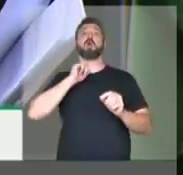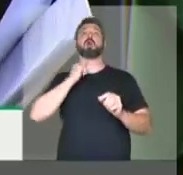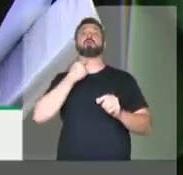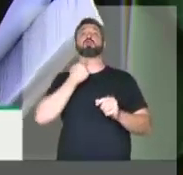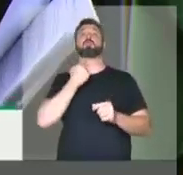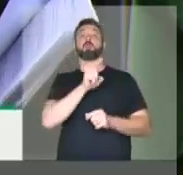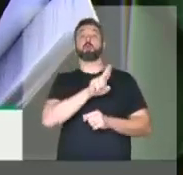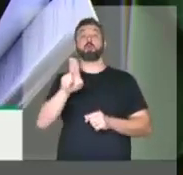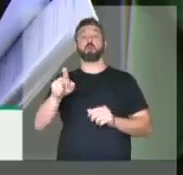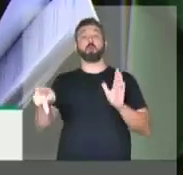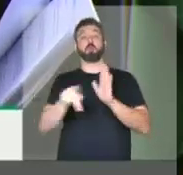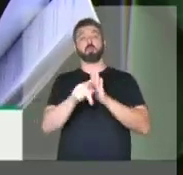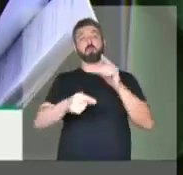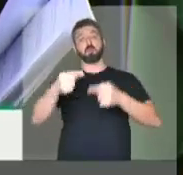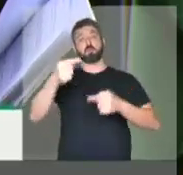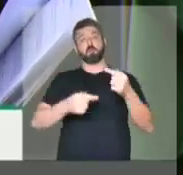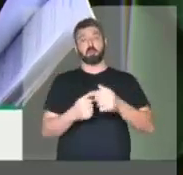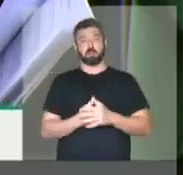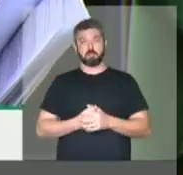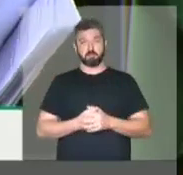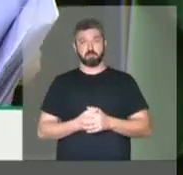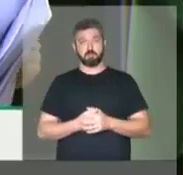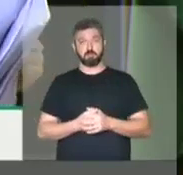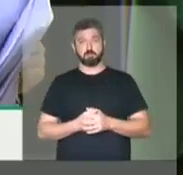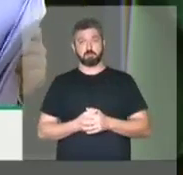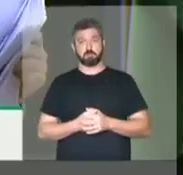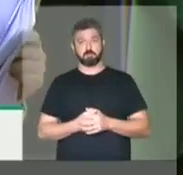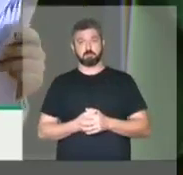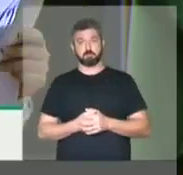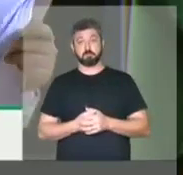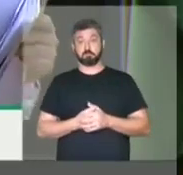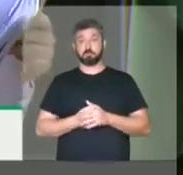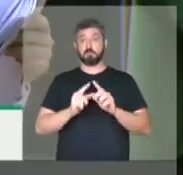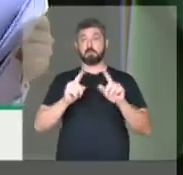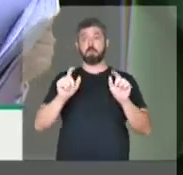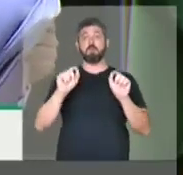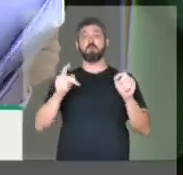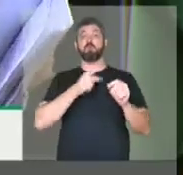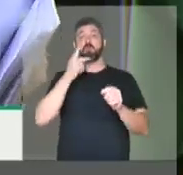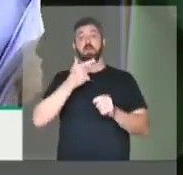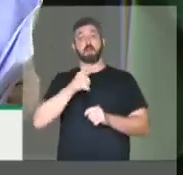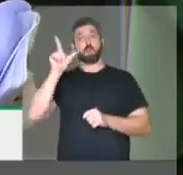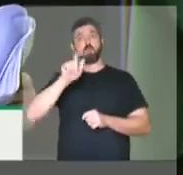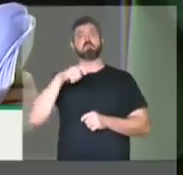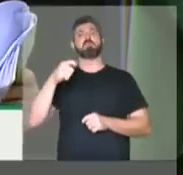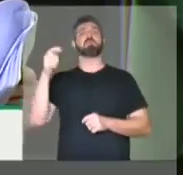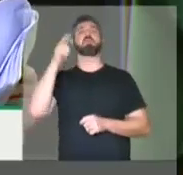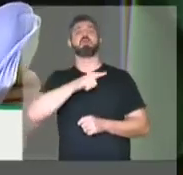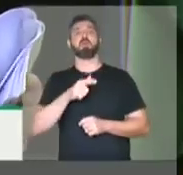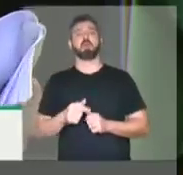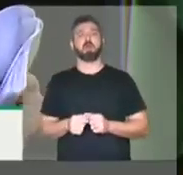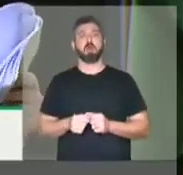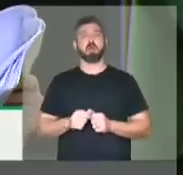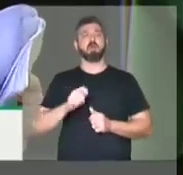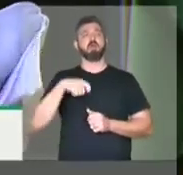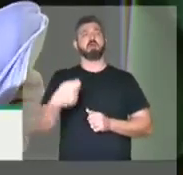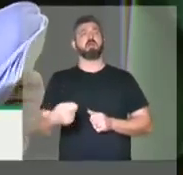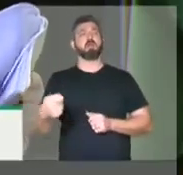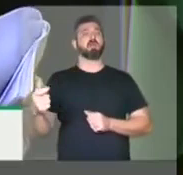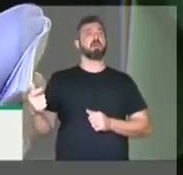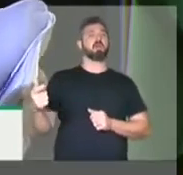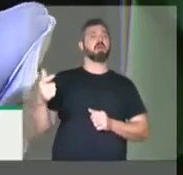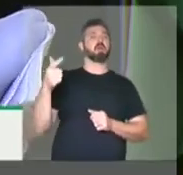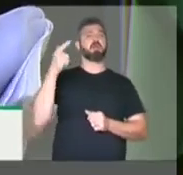da reputação da atividade política. Mas a questão que se coloca é outra. Quem ganha? Quem